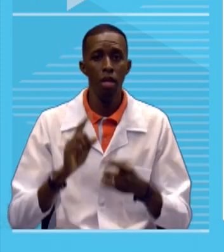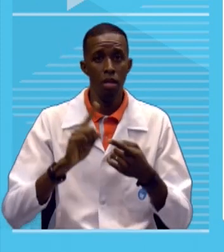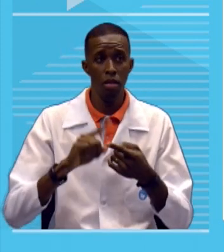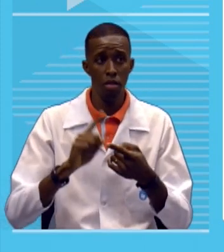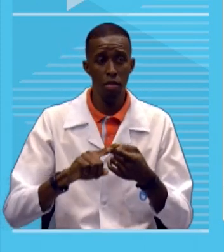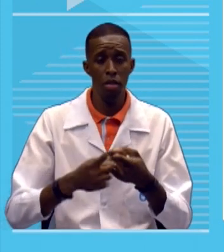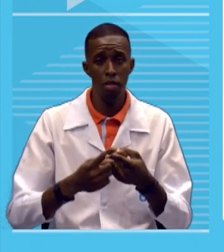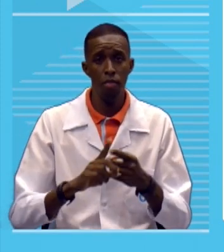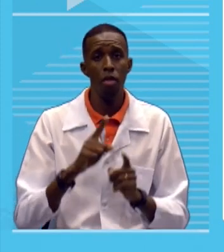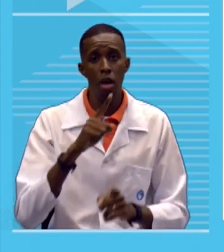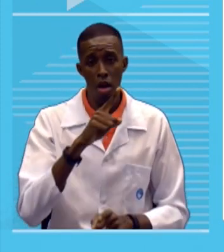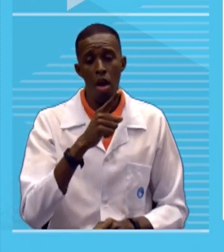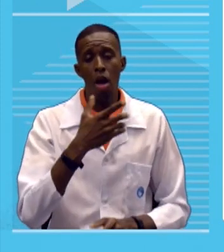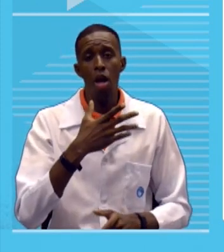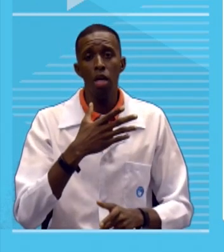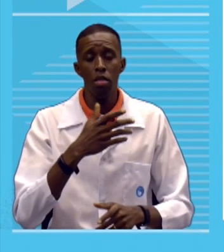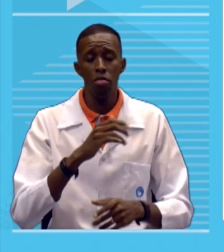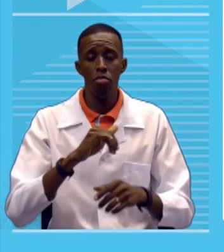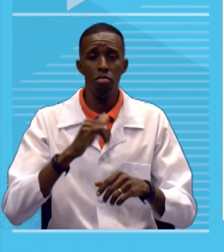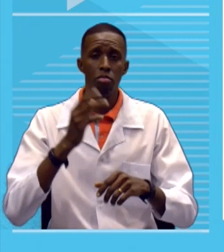gente.